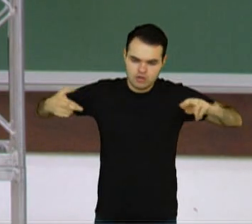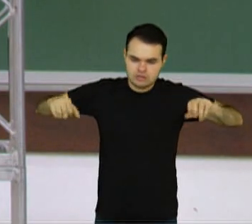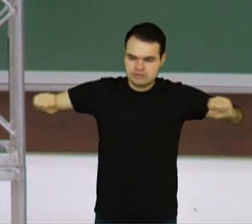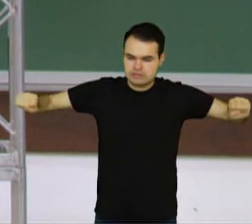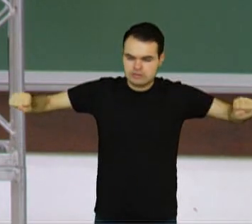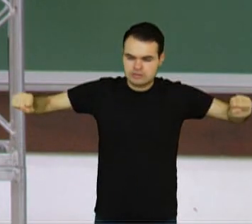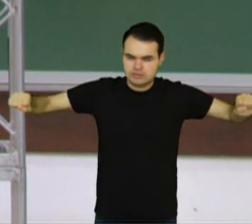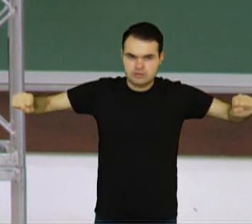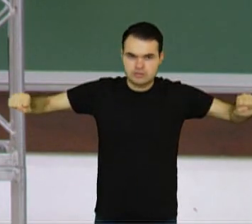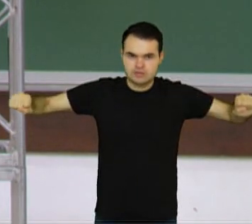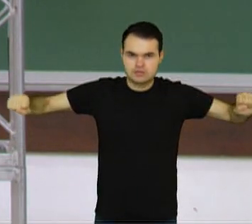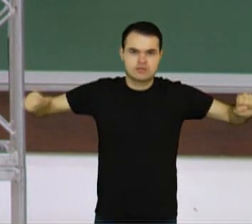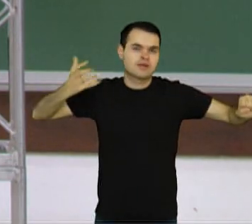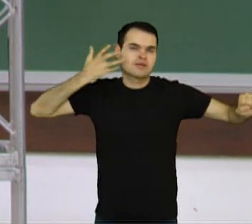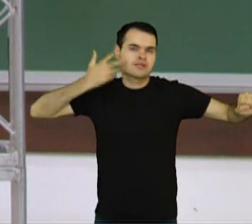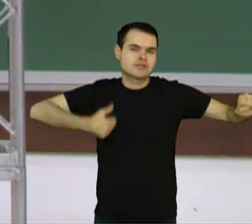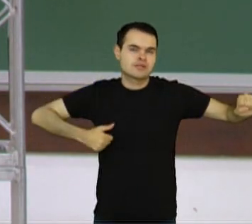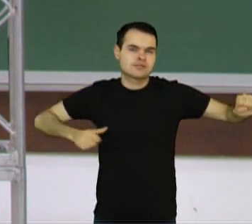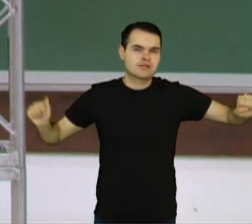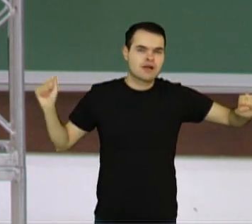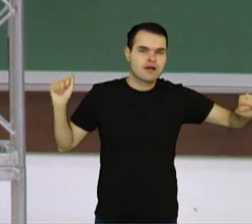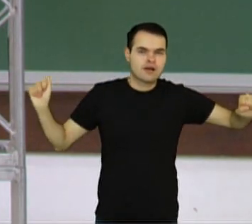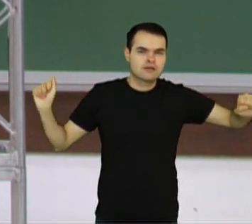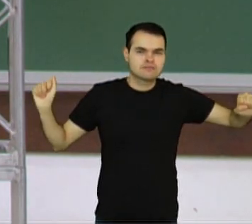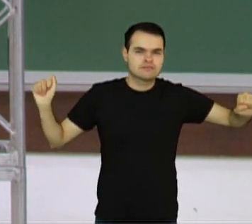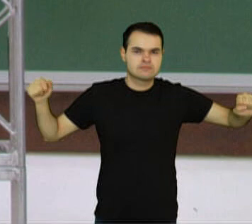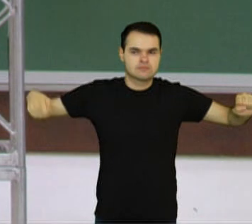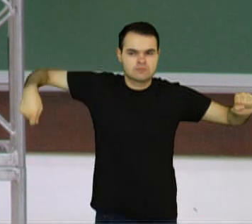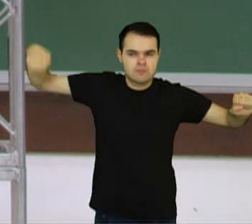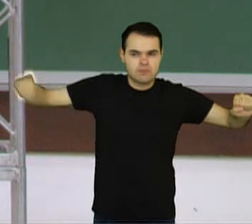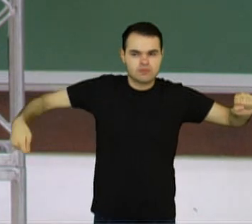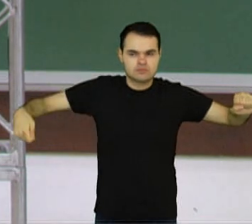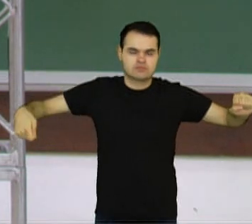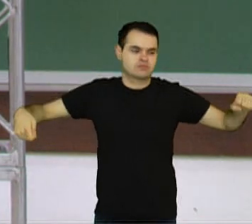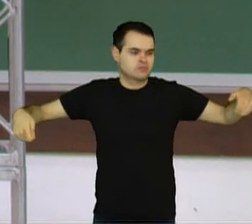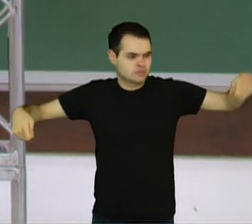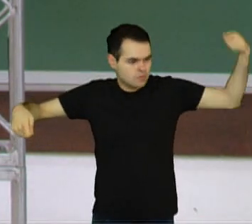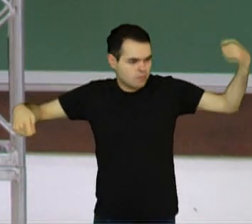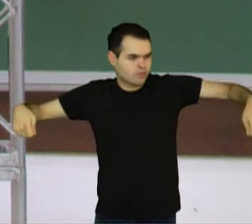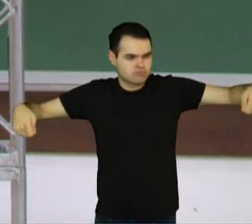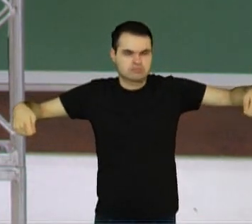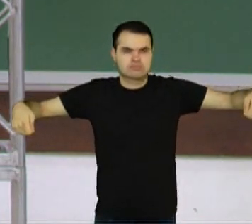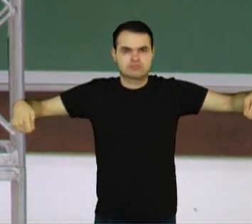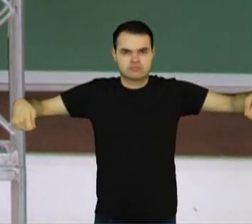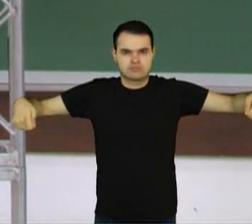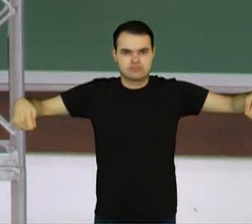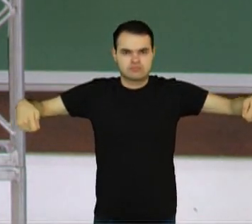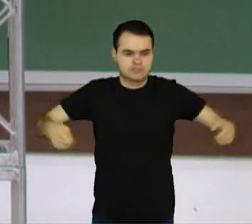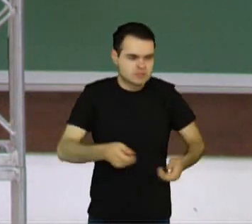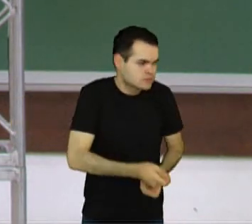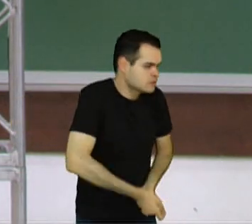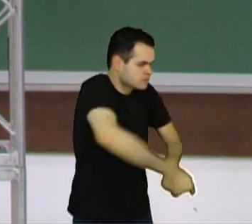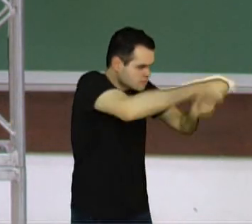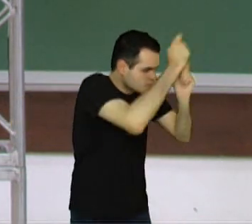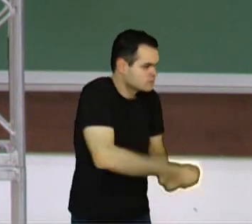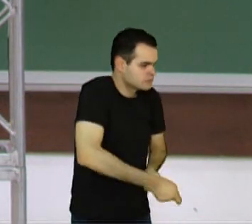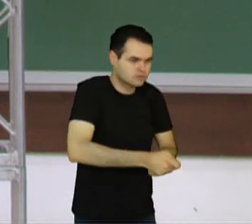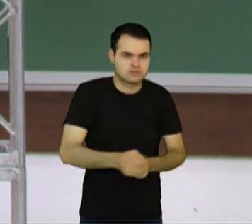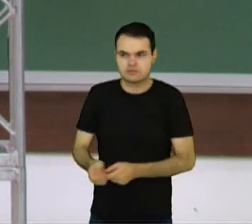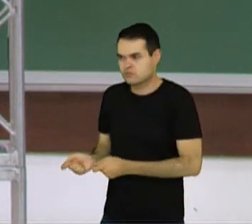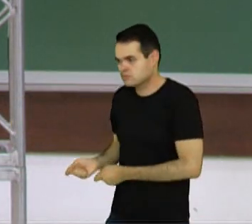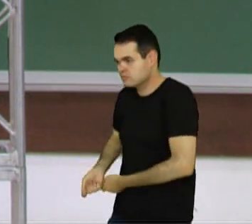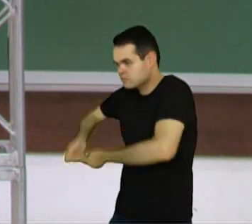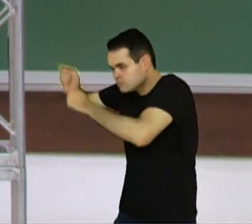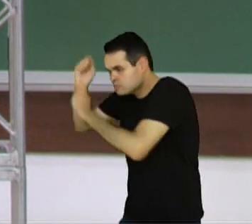esticada, essa criança A está fazendo esse movimento, essa criança B também faz esse movimento e vai ter o